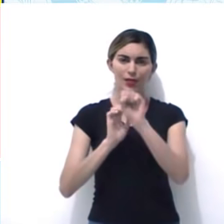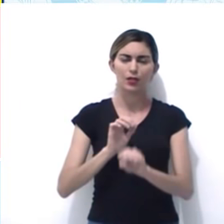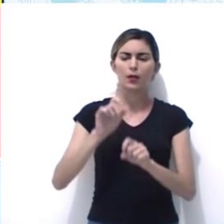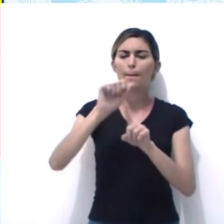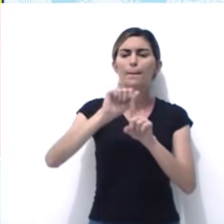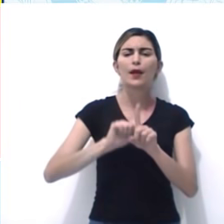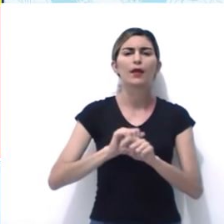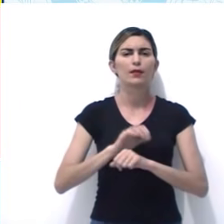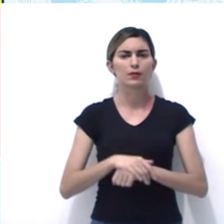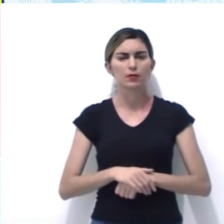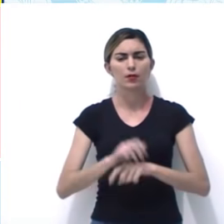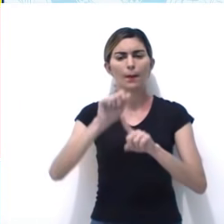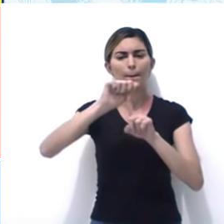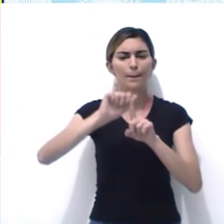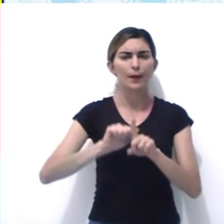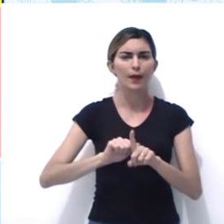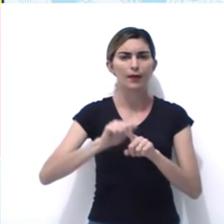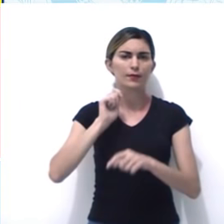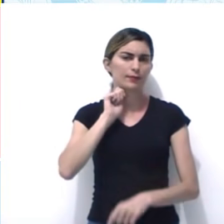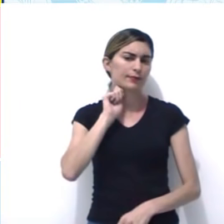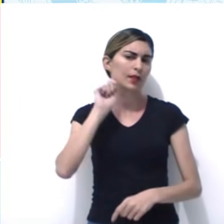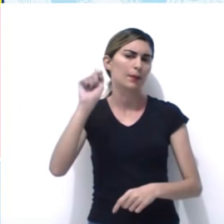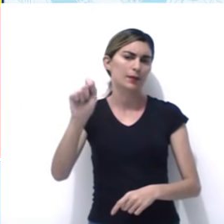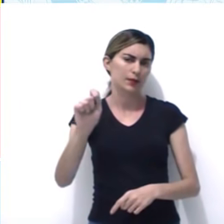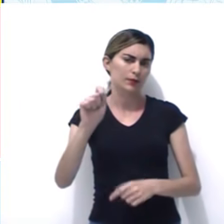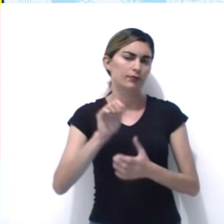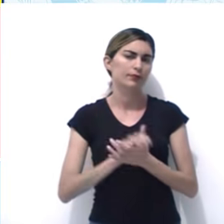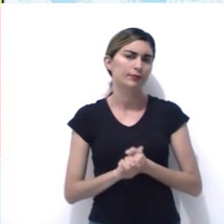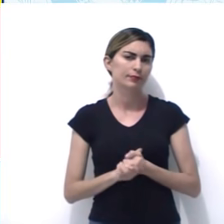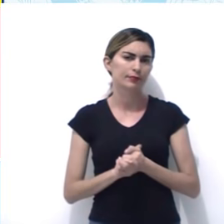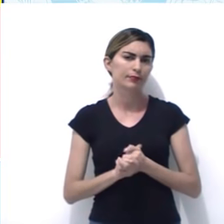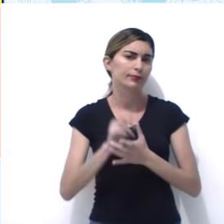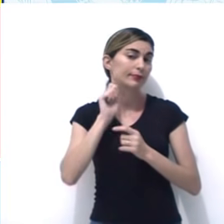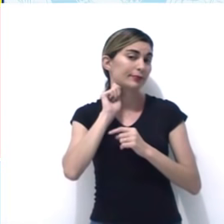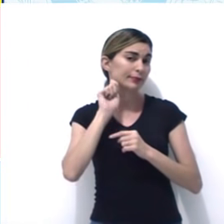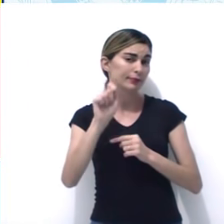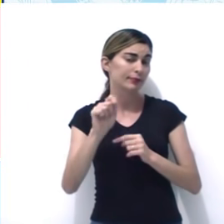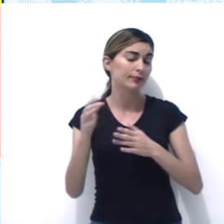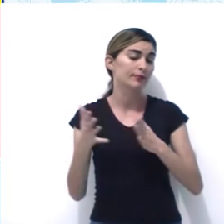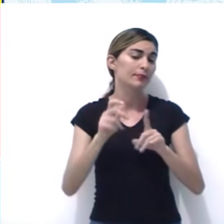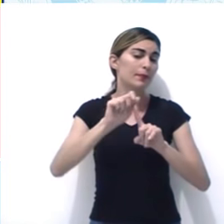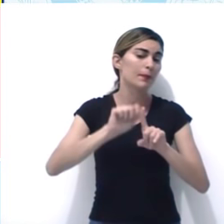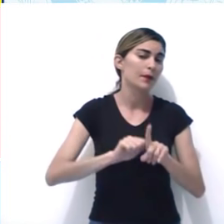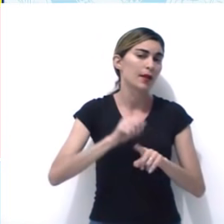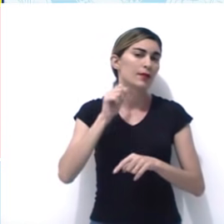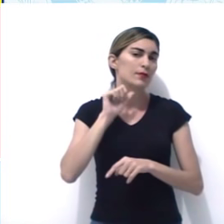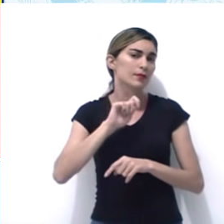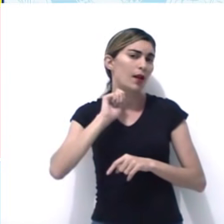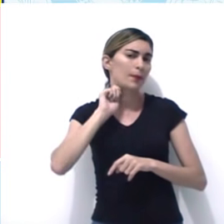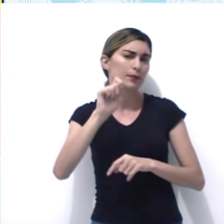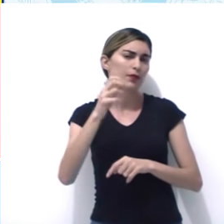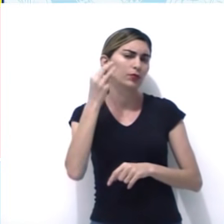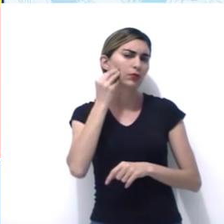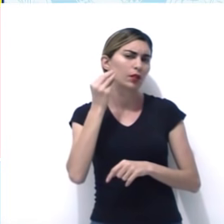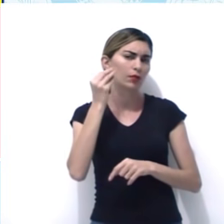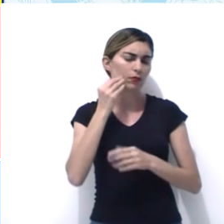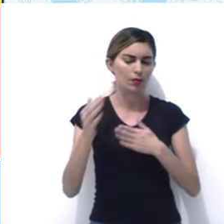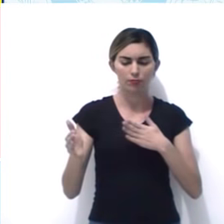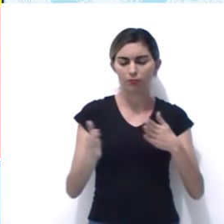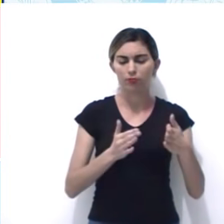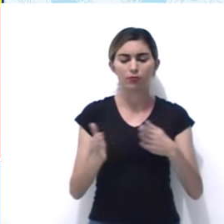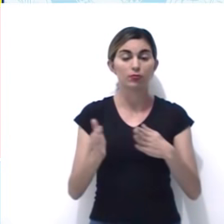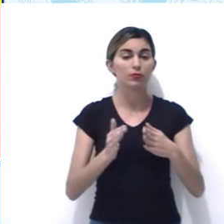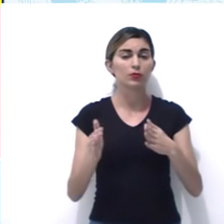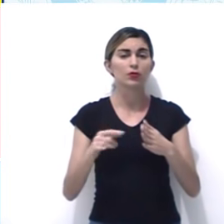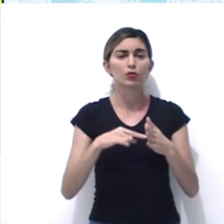mês de abril né então no mês de abril vamos tentar localizar e incluir momento em